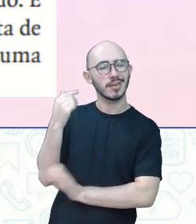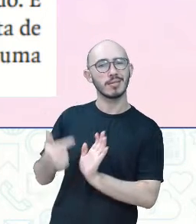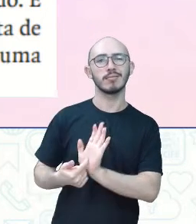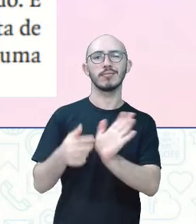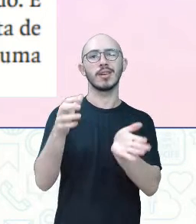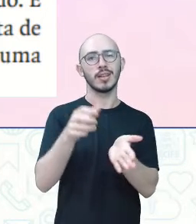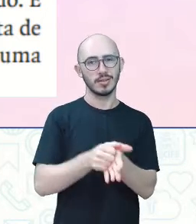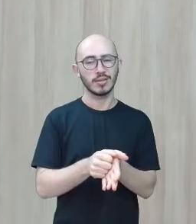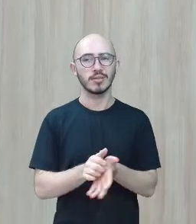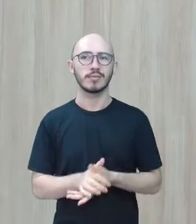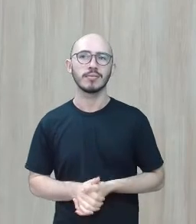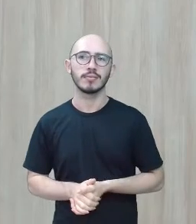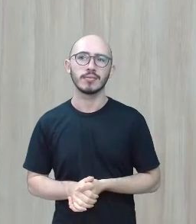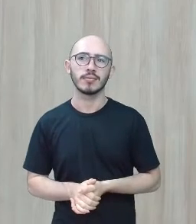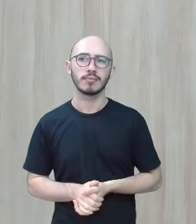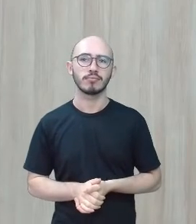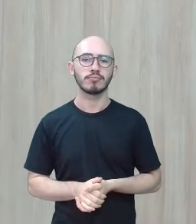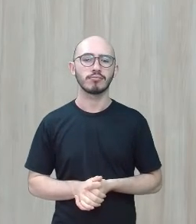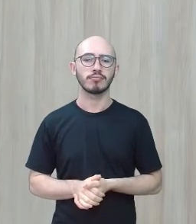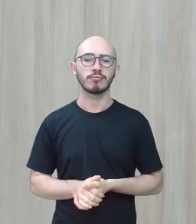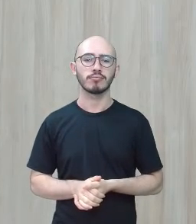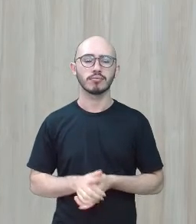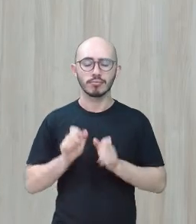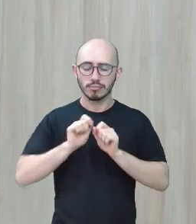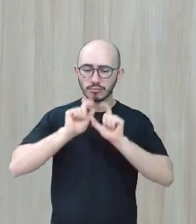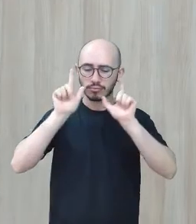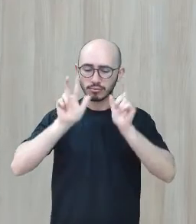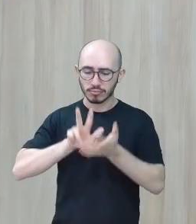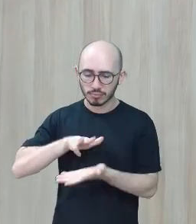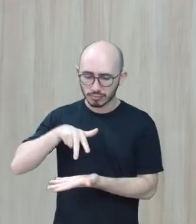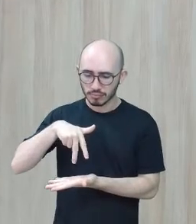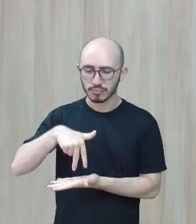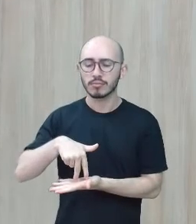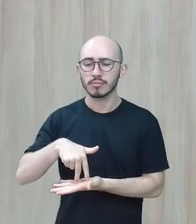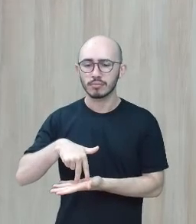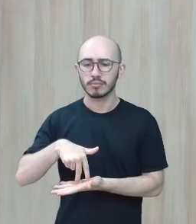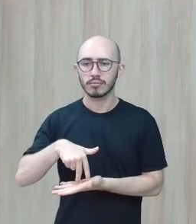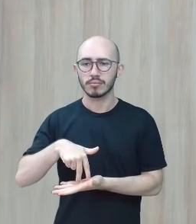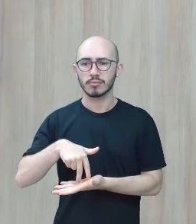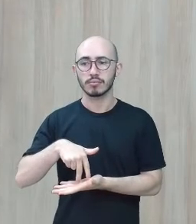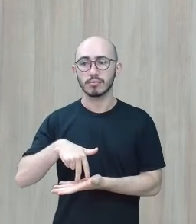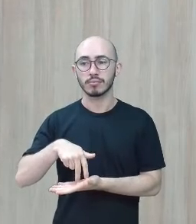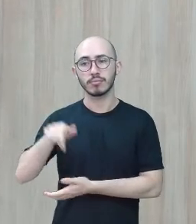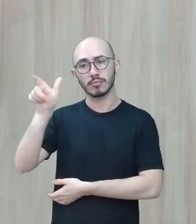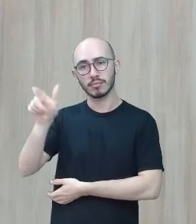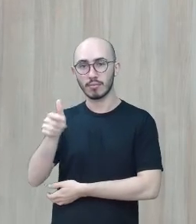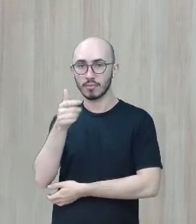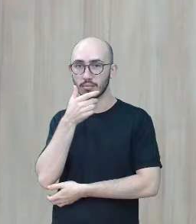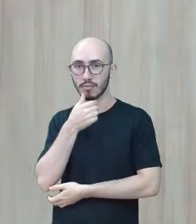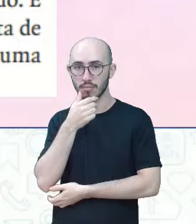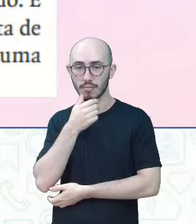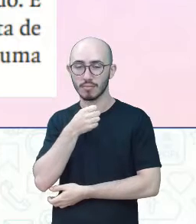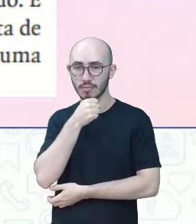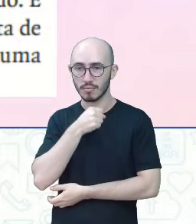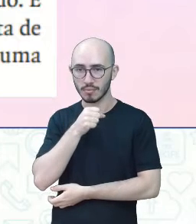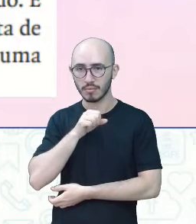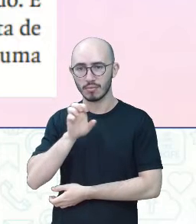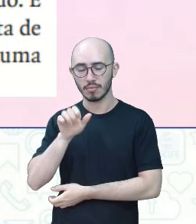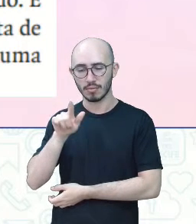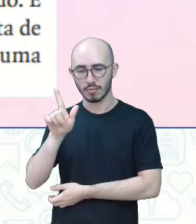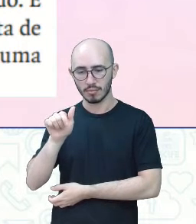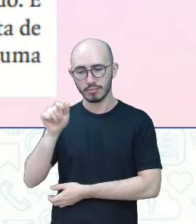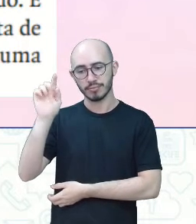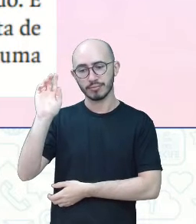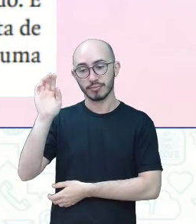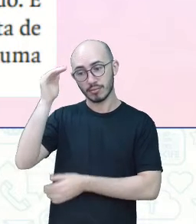do mesmo dia, né? Levantei, obedeci a Vera Eunice, fui buscar água, fiz